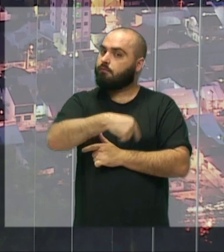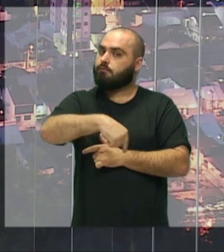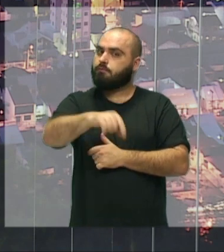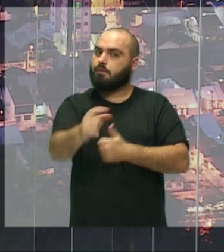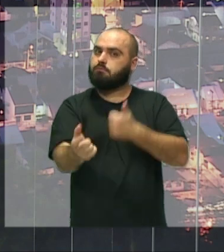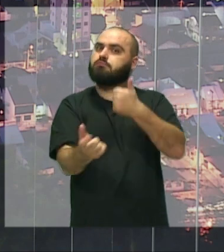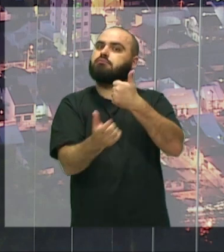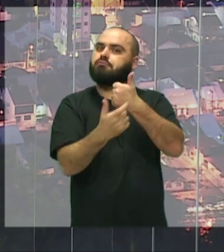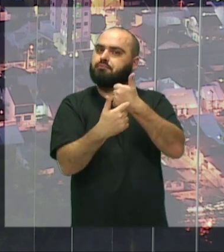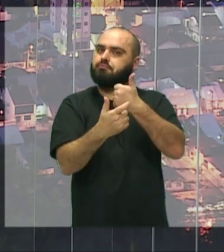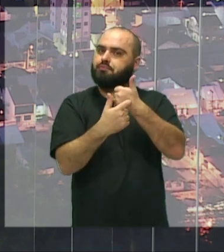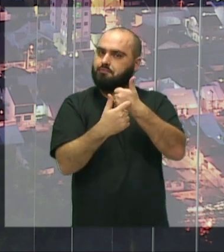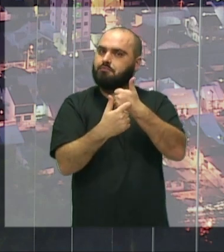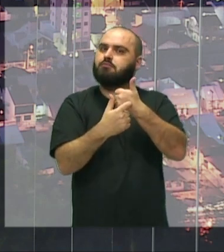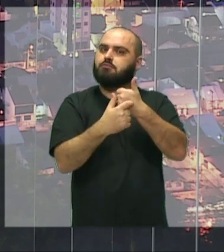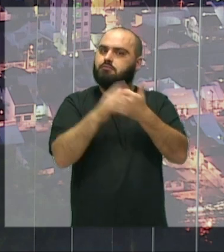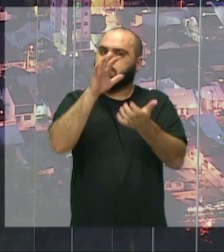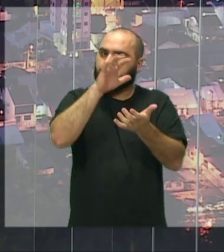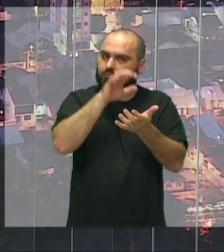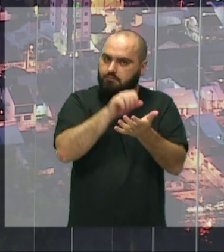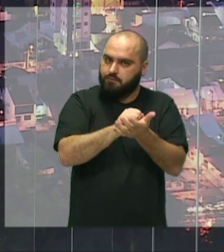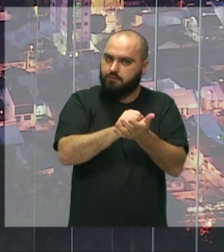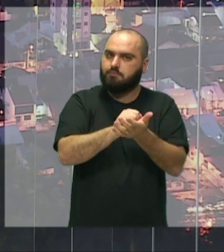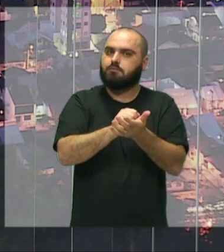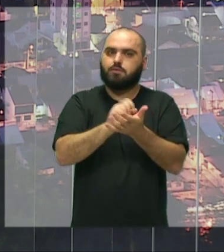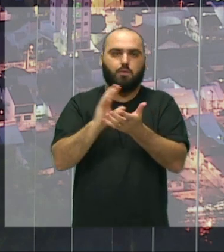se inscreva no nosso canal, curta as nossas